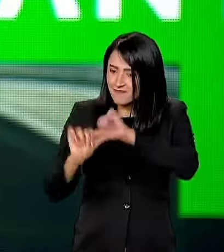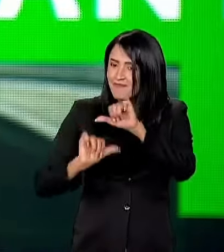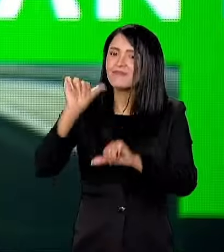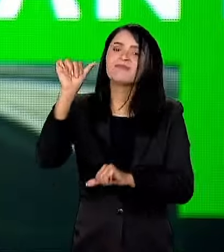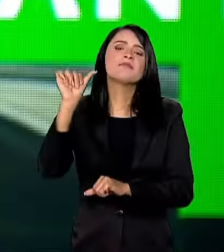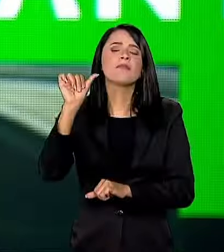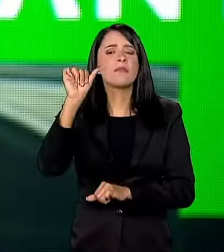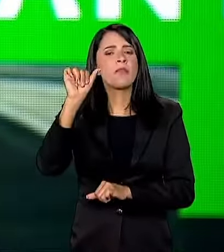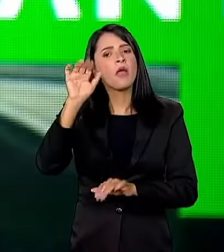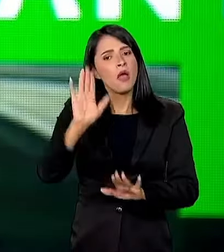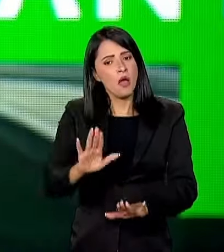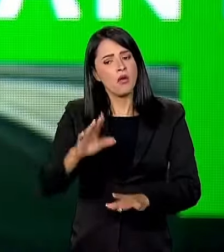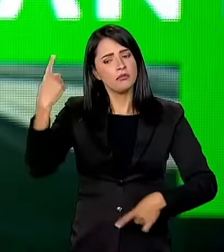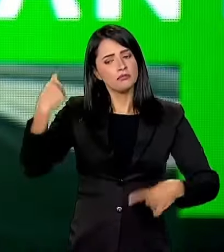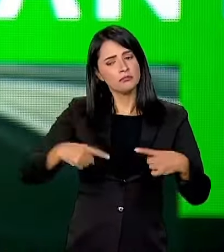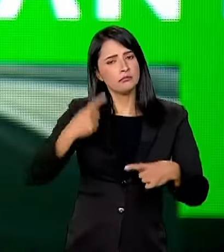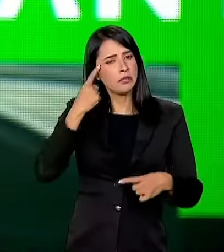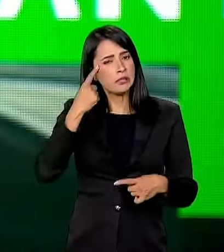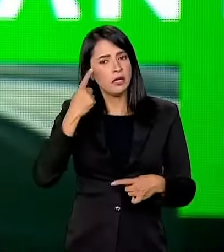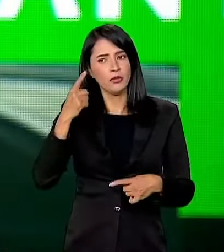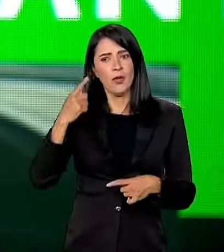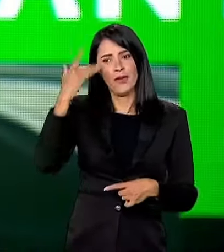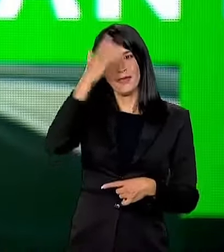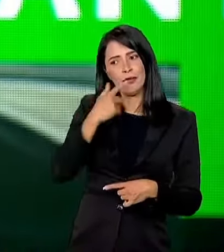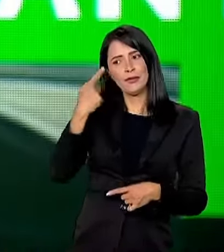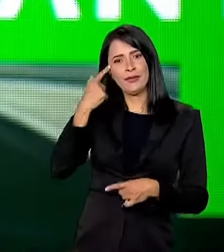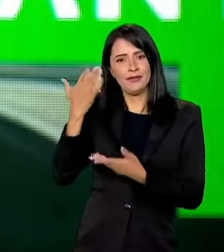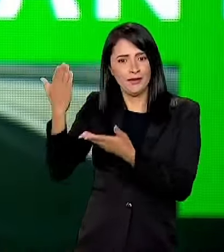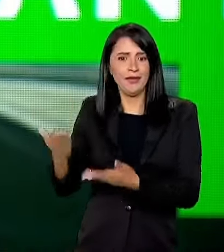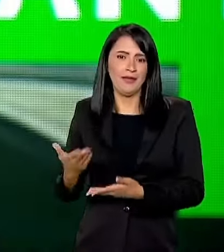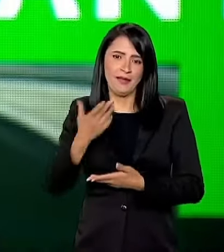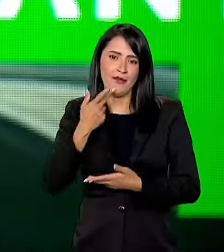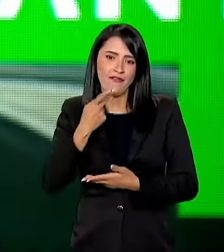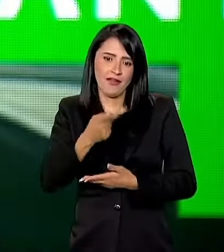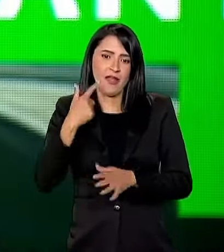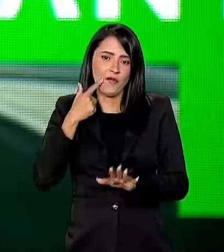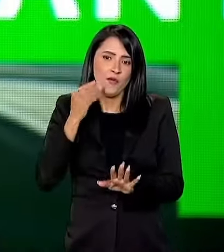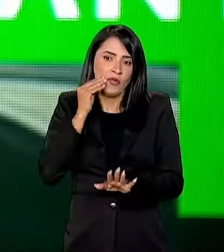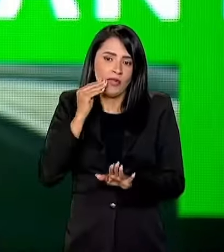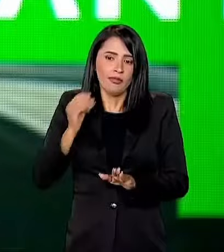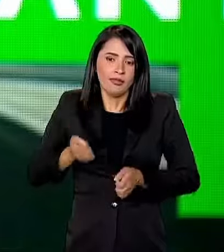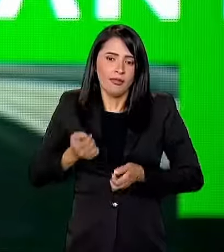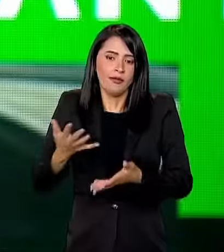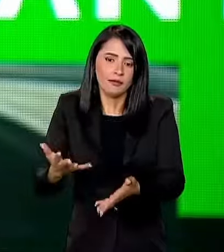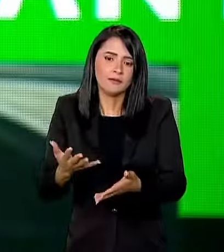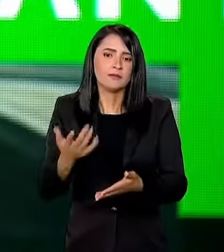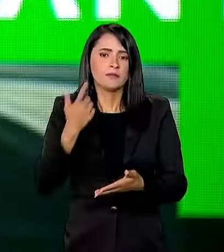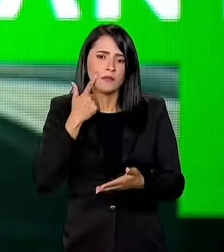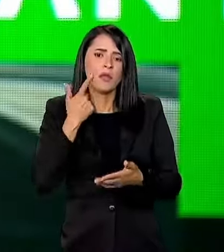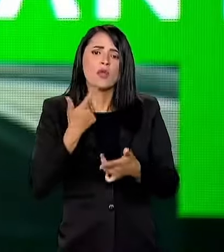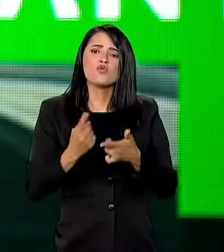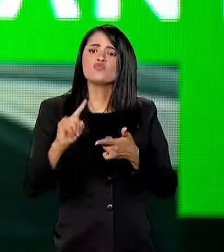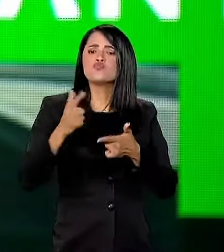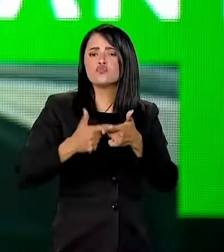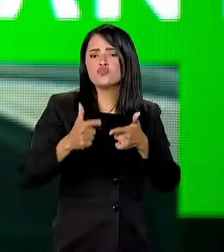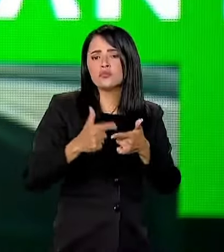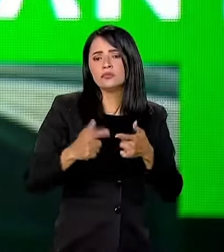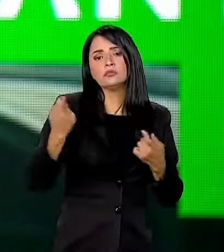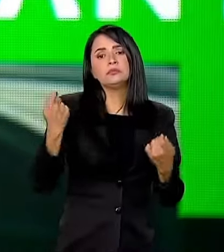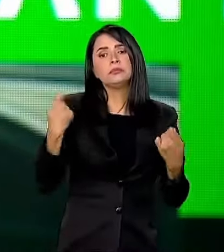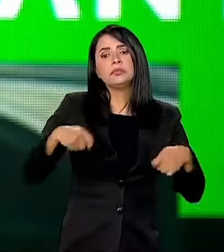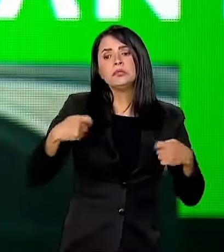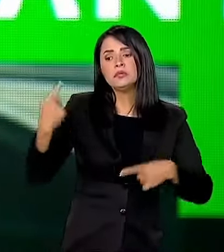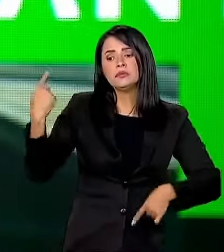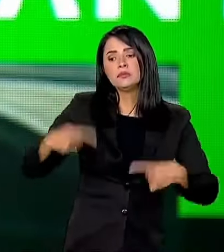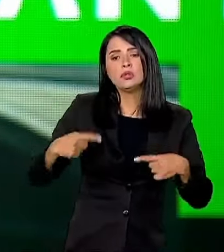umas coisas que eu pensei que o Haddad ia falar, mas ele não falou, eu vou tentar insinuar aqui. Nós estamos com um pequeno problema, nós temos que discutir o que é que vai